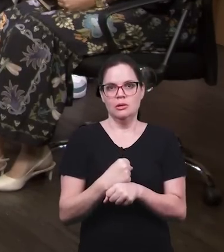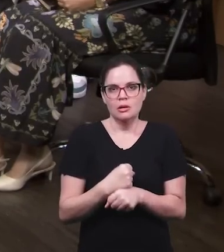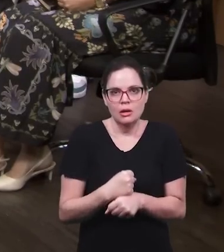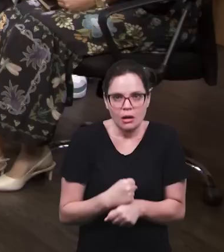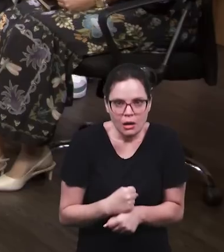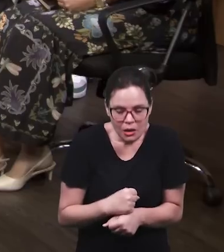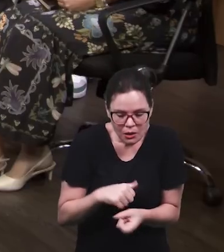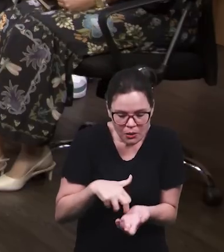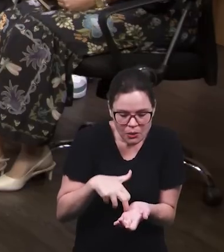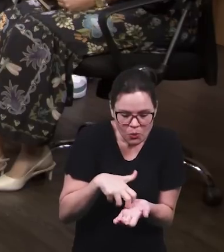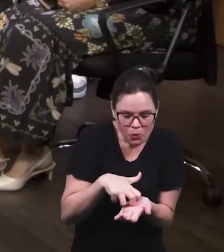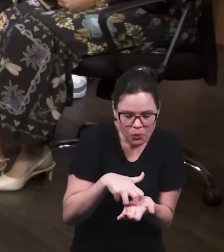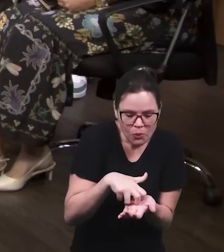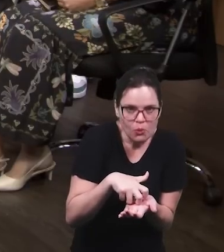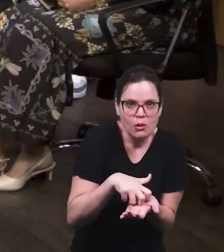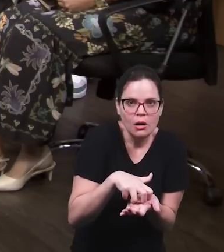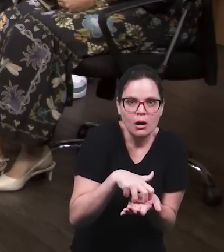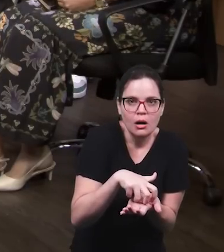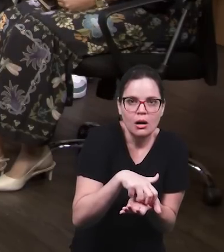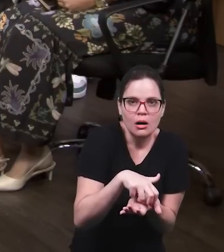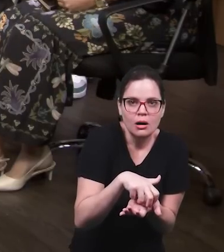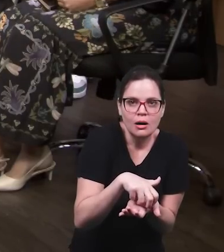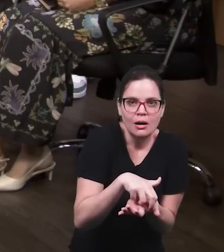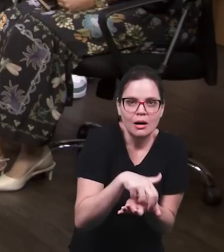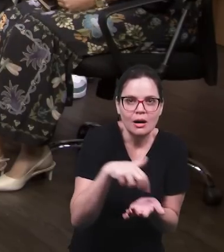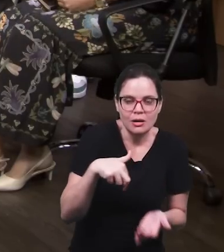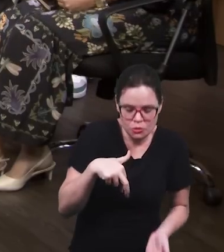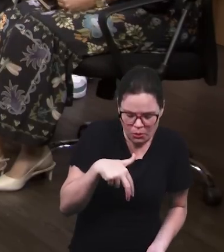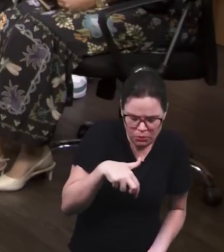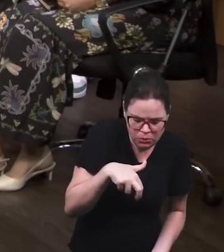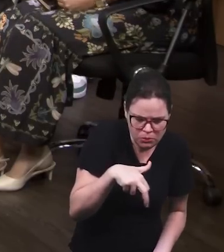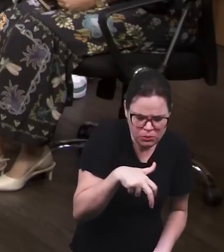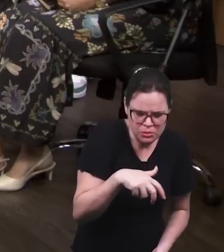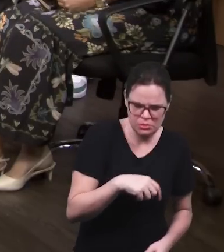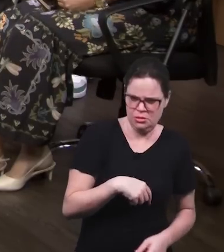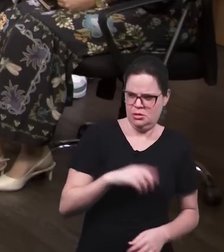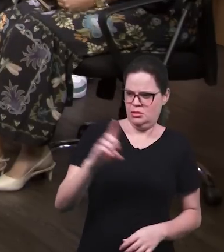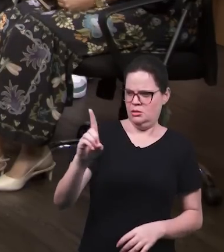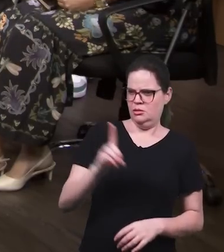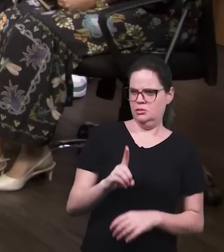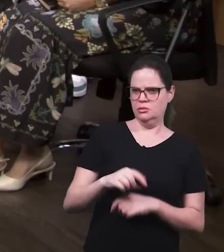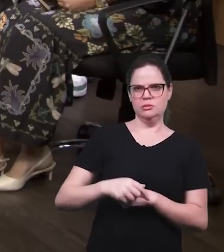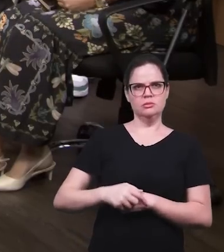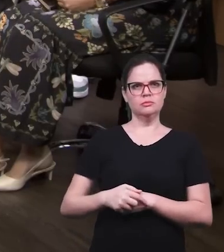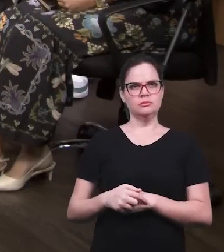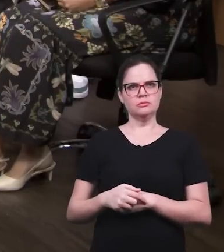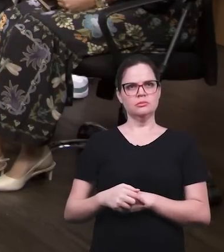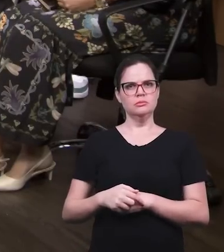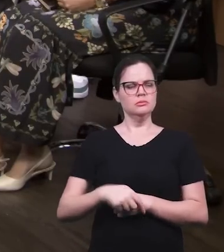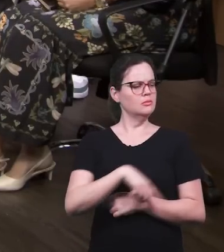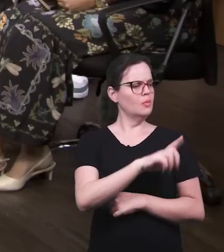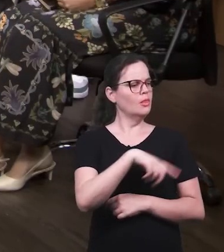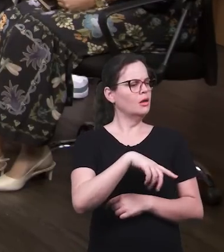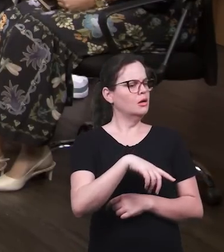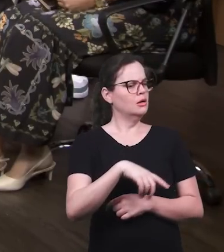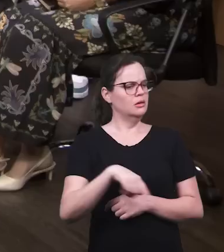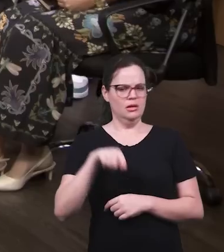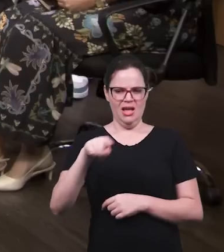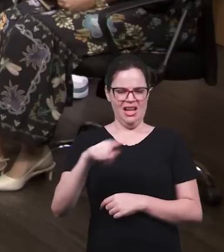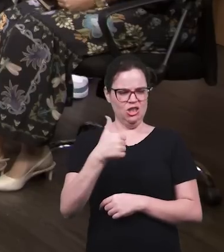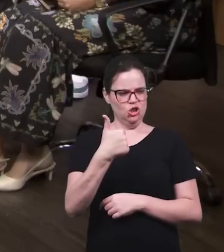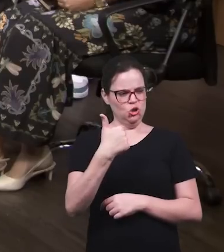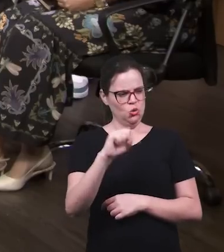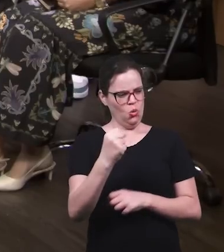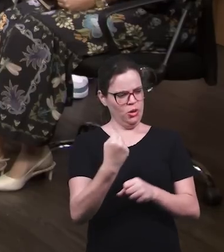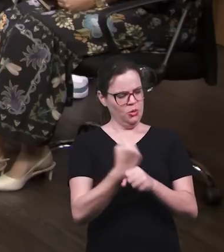toda encurvada. Quando ela chega, o Senhor até depois fala com os fariseus, eu não iria libertar essa mulher